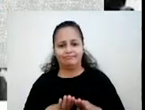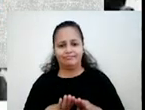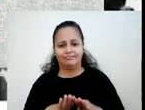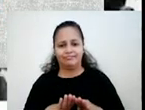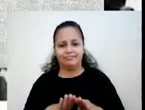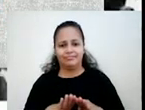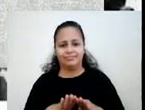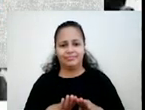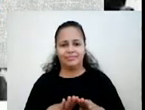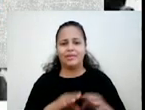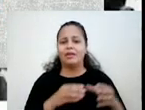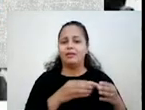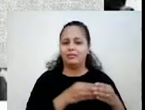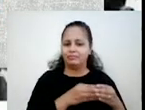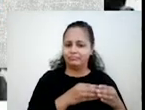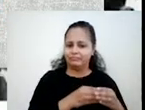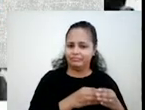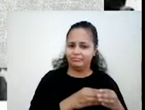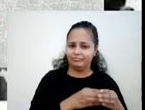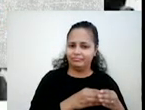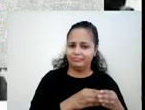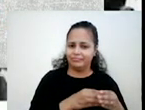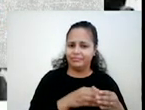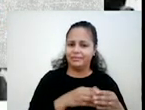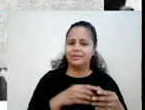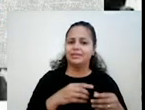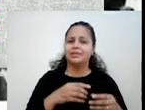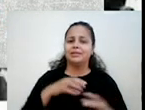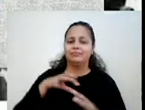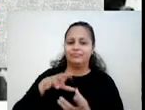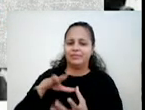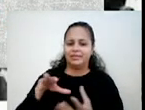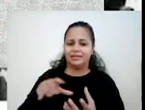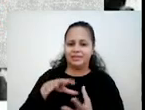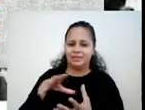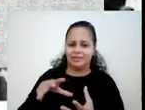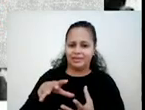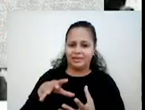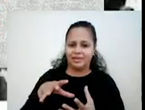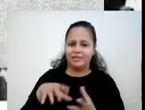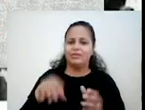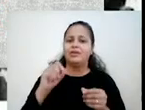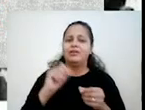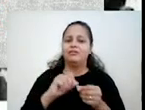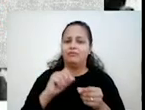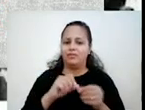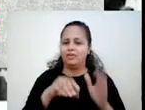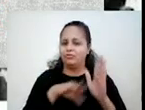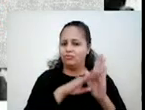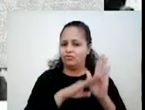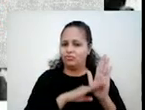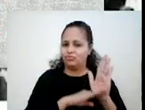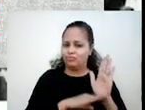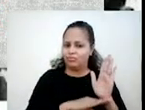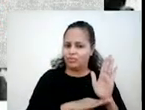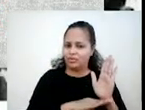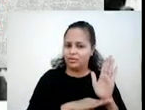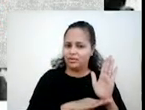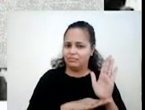O comitê dessa greve de 1917 formulou o programa da greve, que exigia